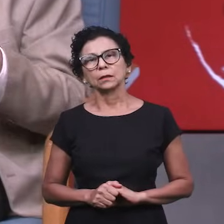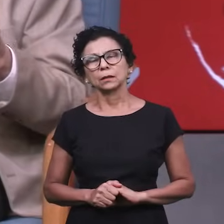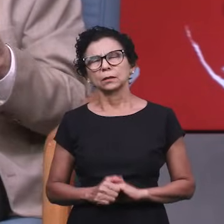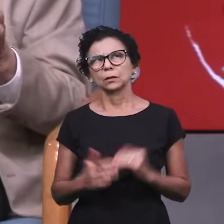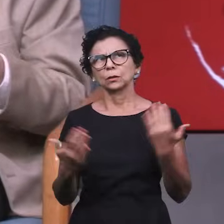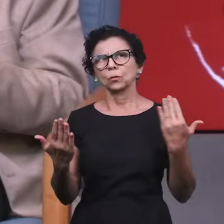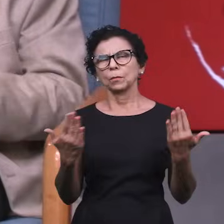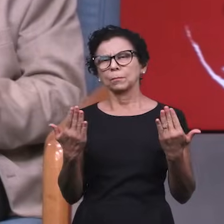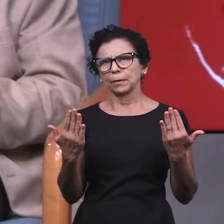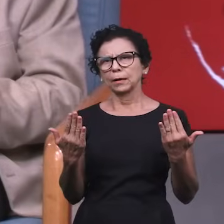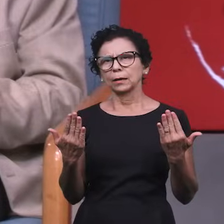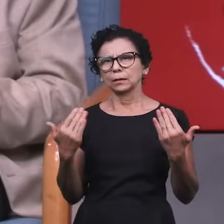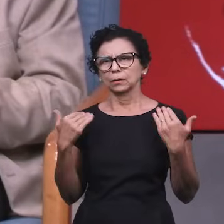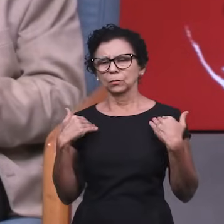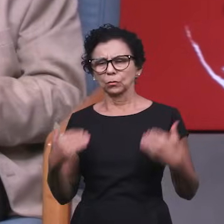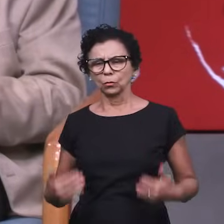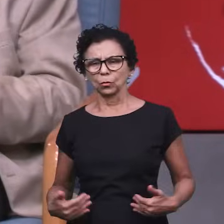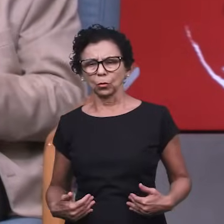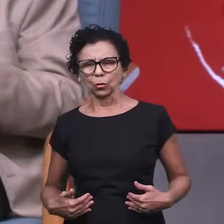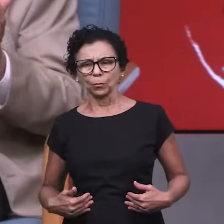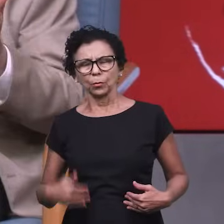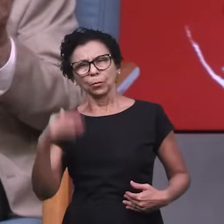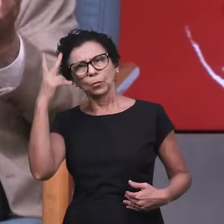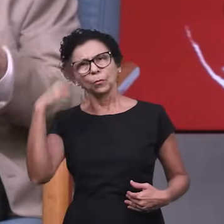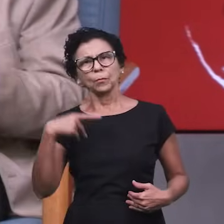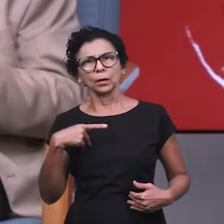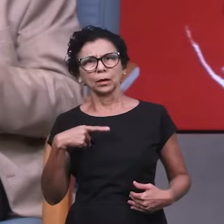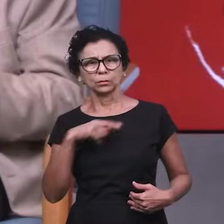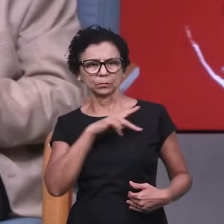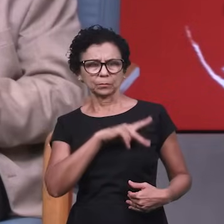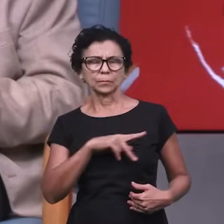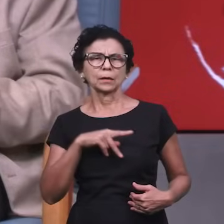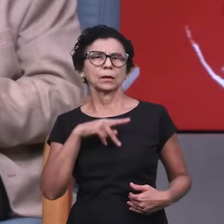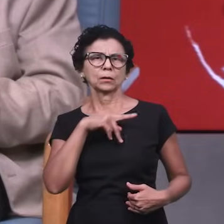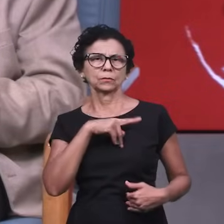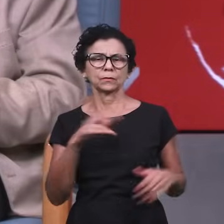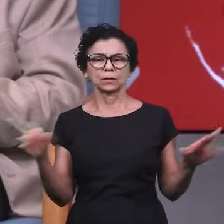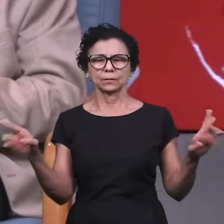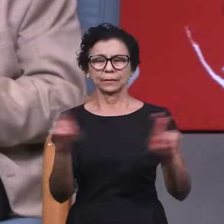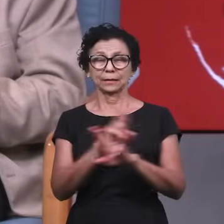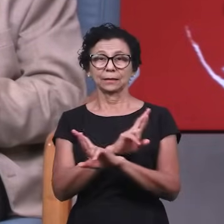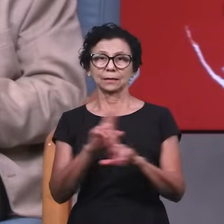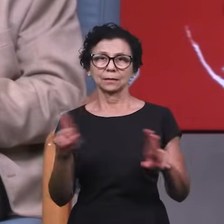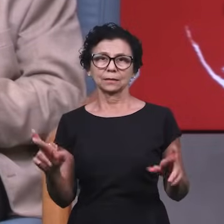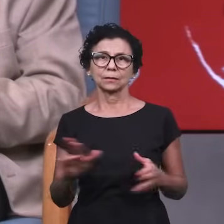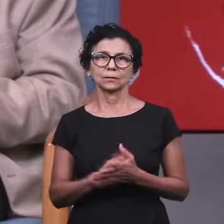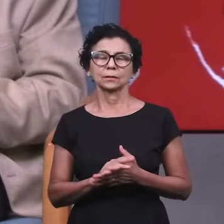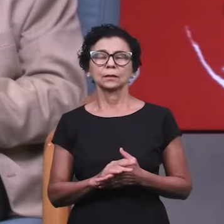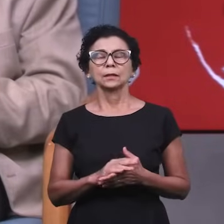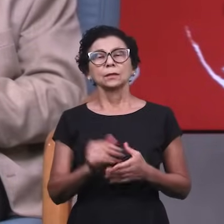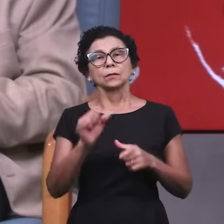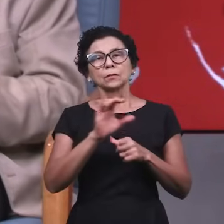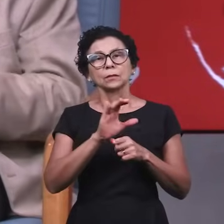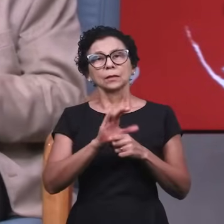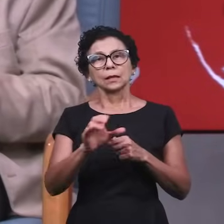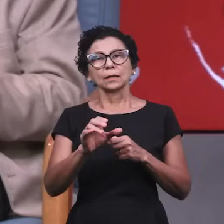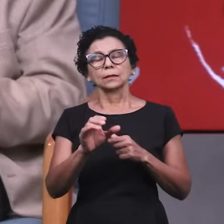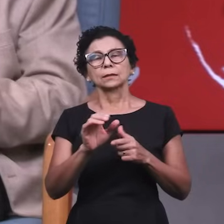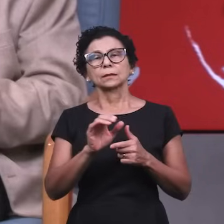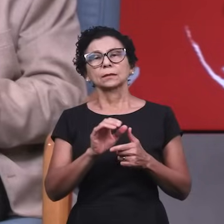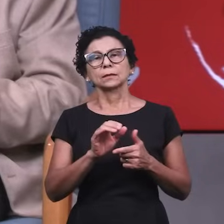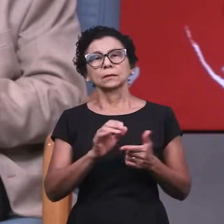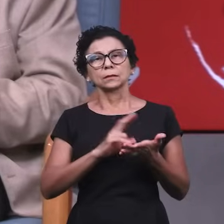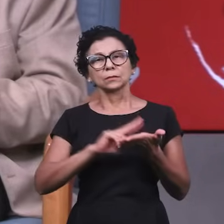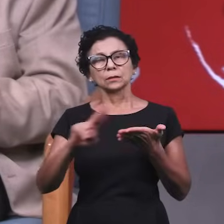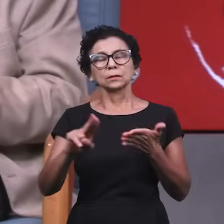até citando partes anatômicas do corpo, como na primeira carta aos Coríntios, no capítulo 12, na continuação de